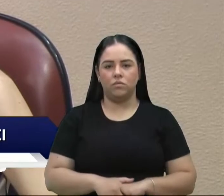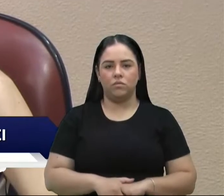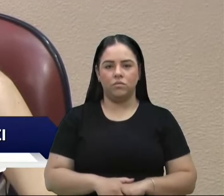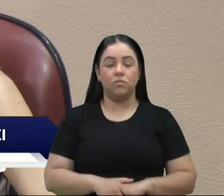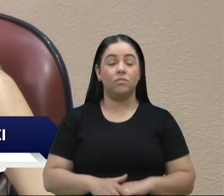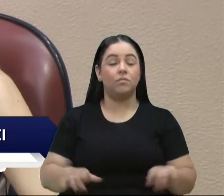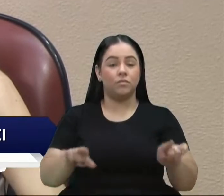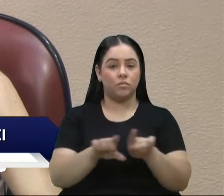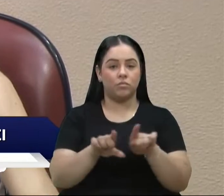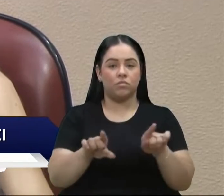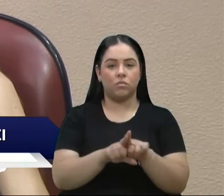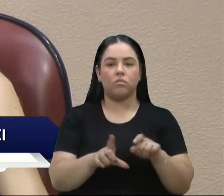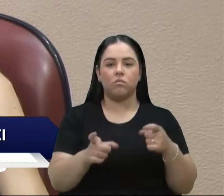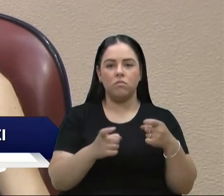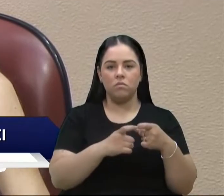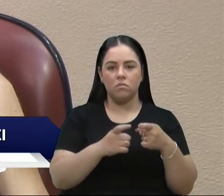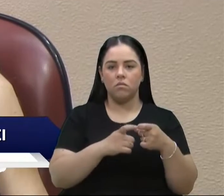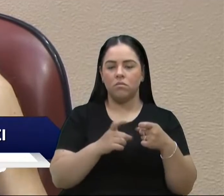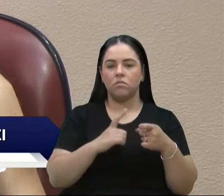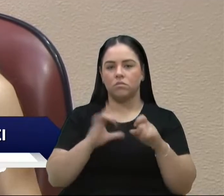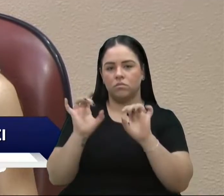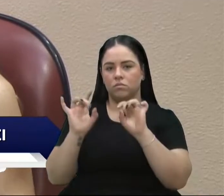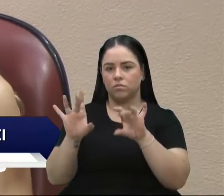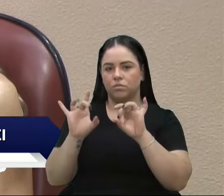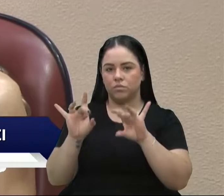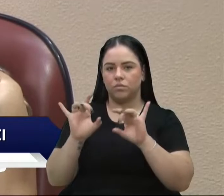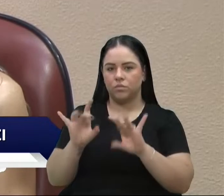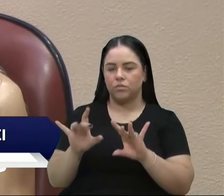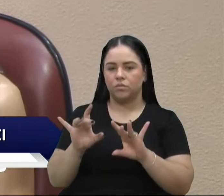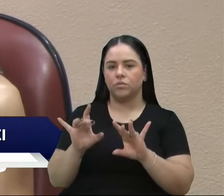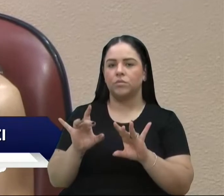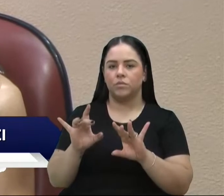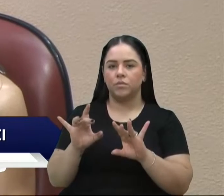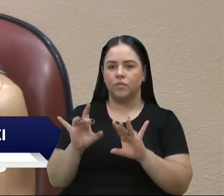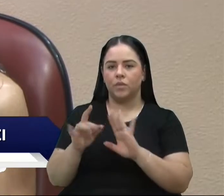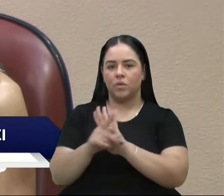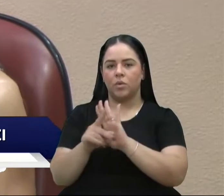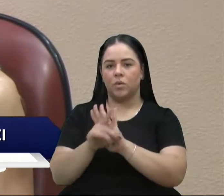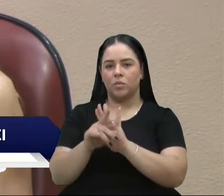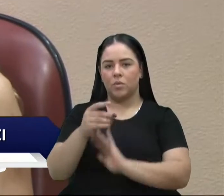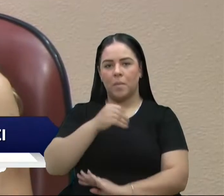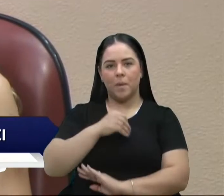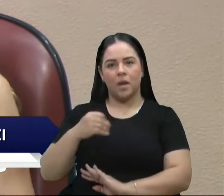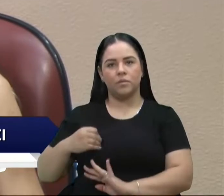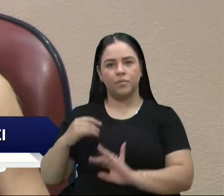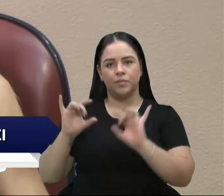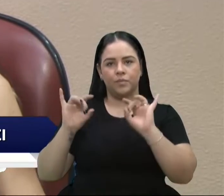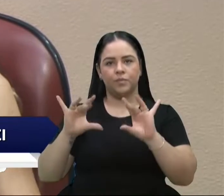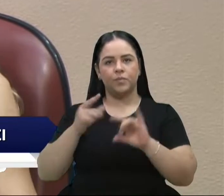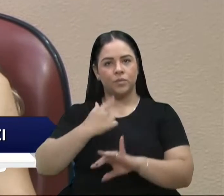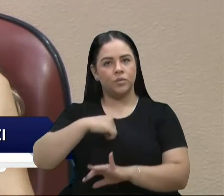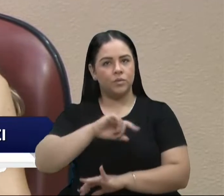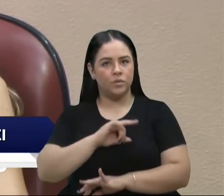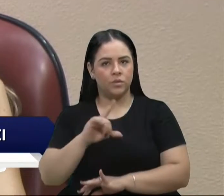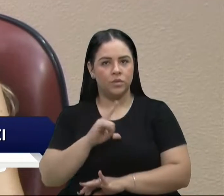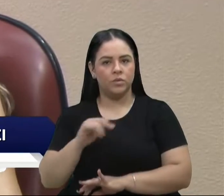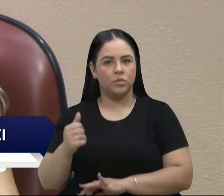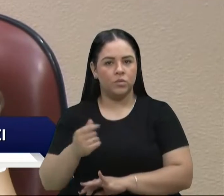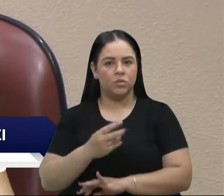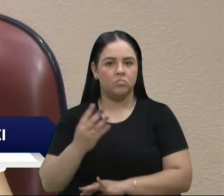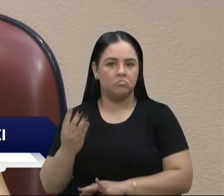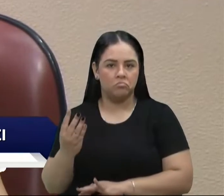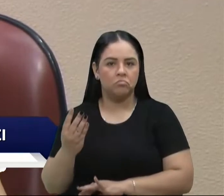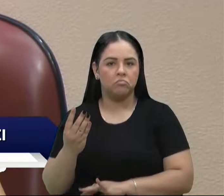E consultas, né, com especialidades, consultas com especialistas, nós temos um